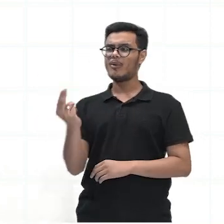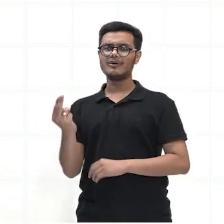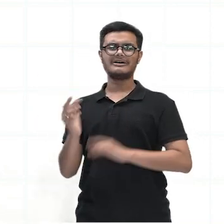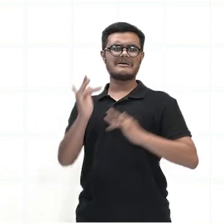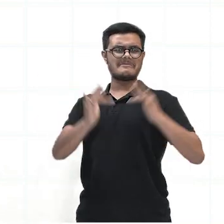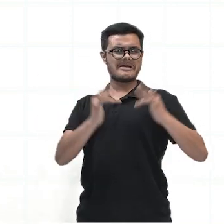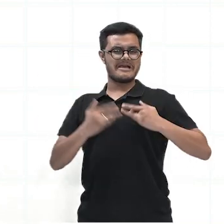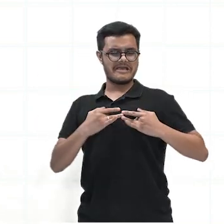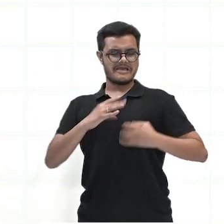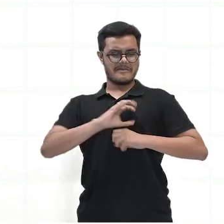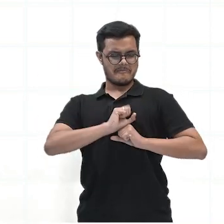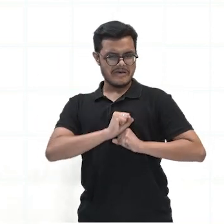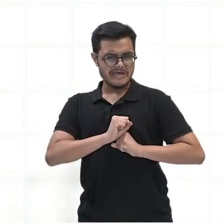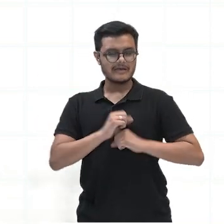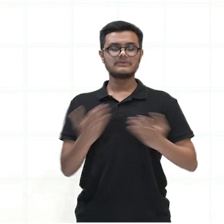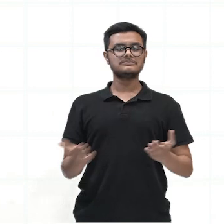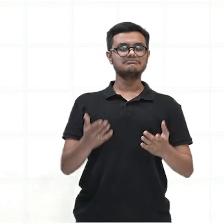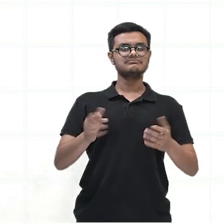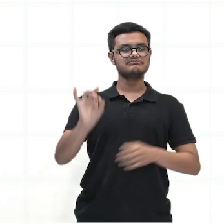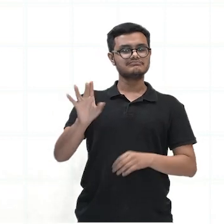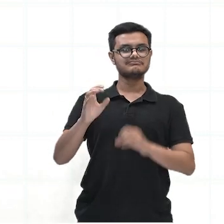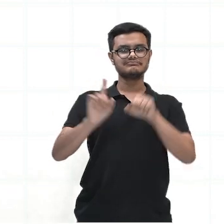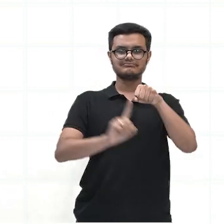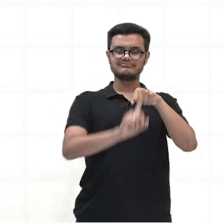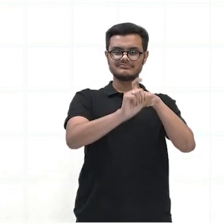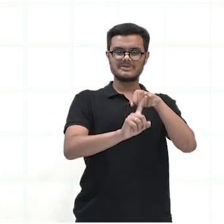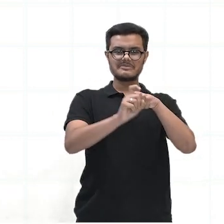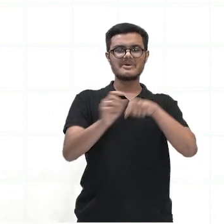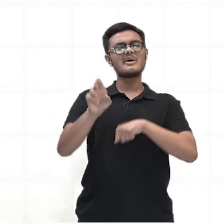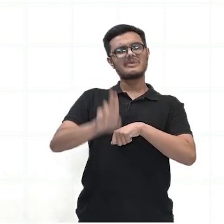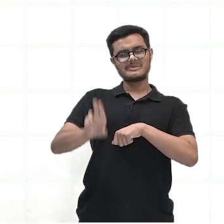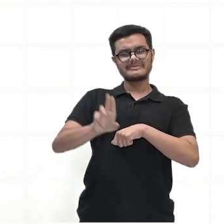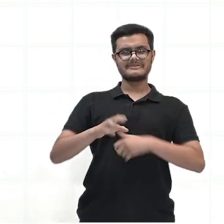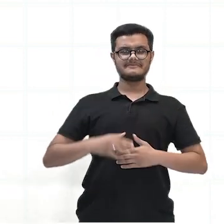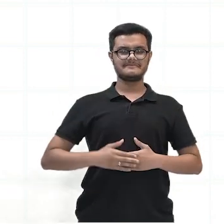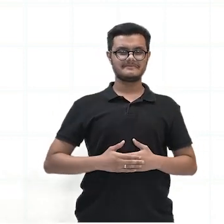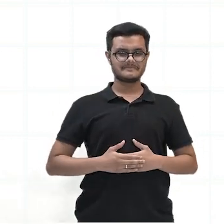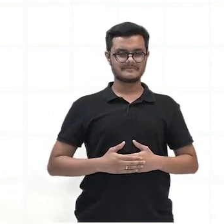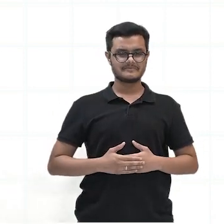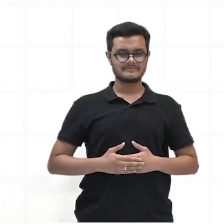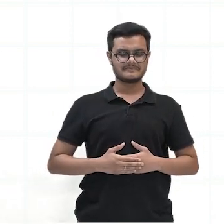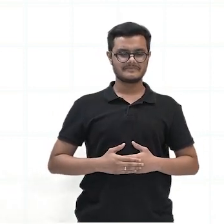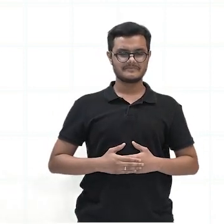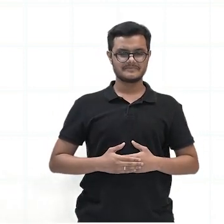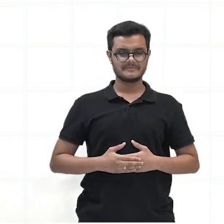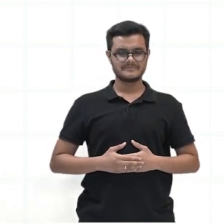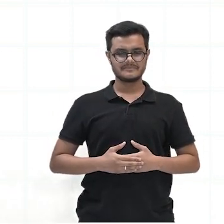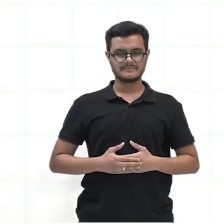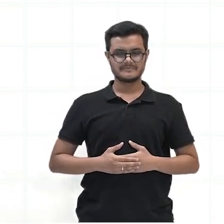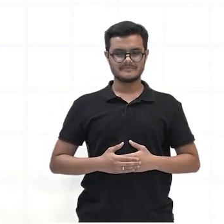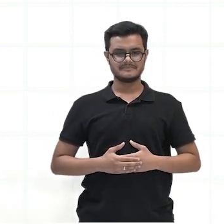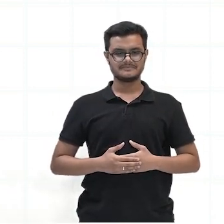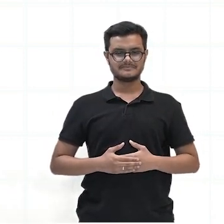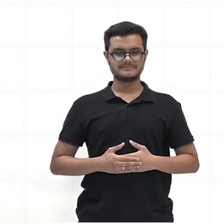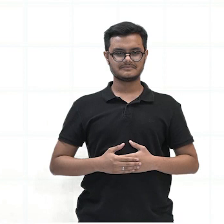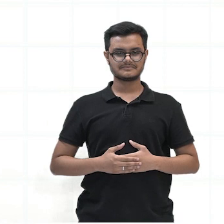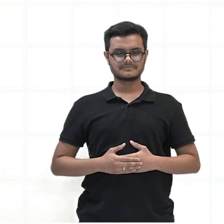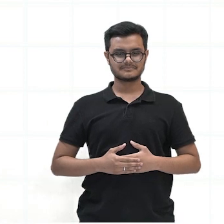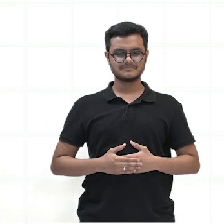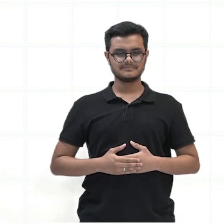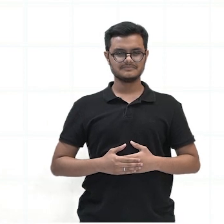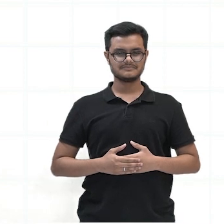por causa dessa imagem aí, tudo bem? Continuando, but, que significa